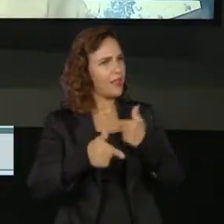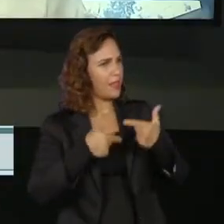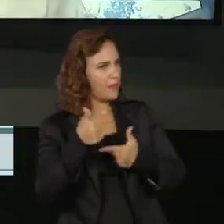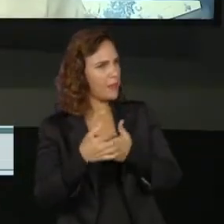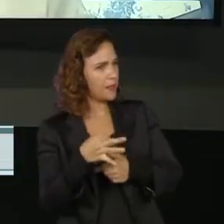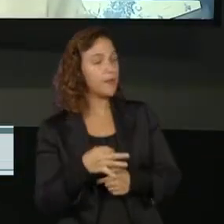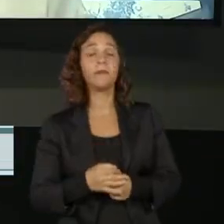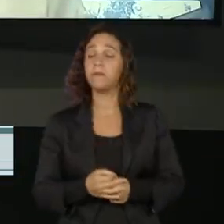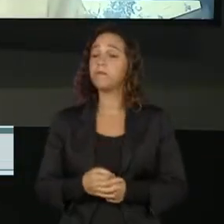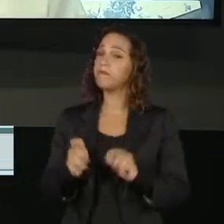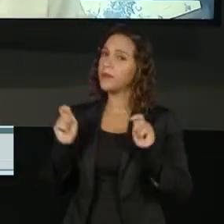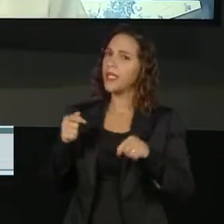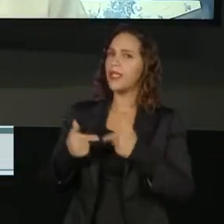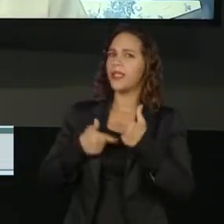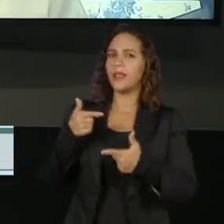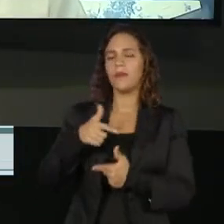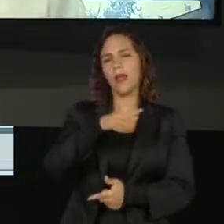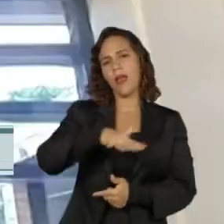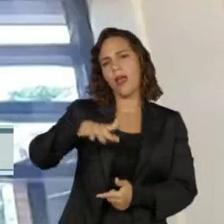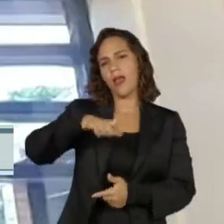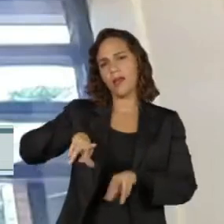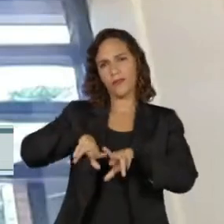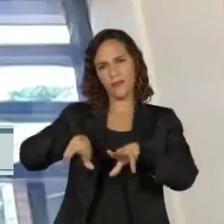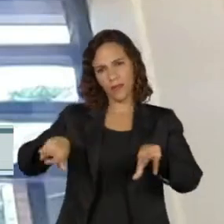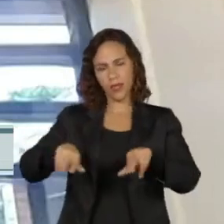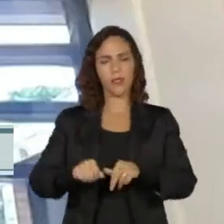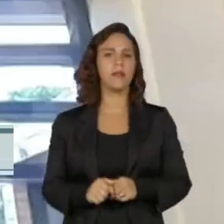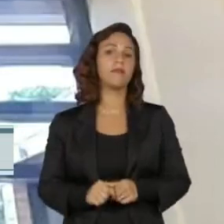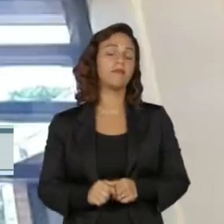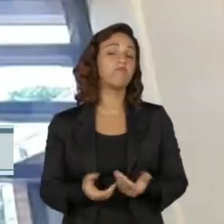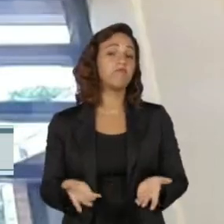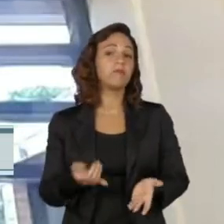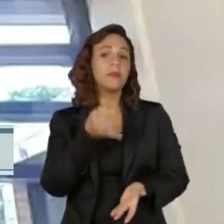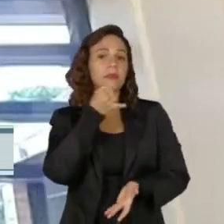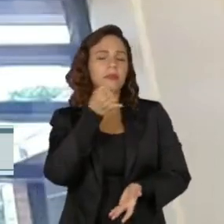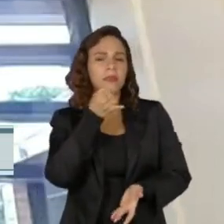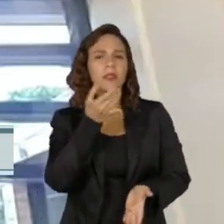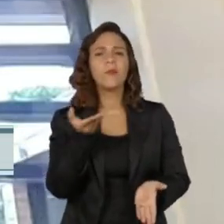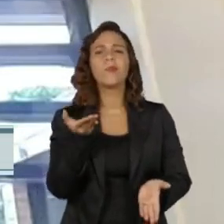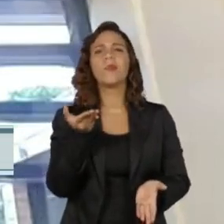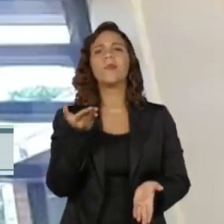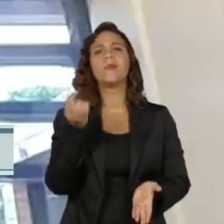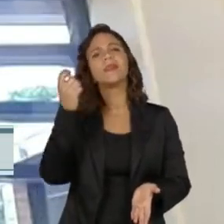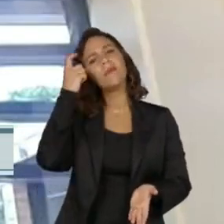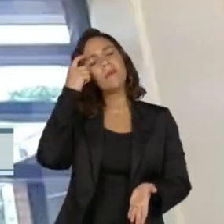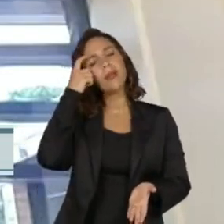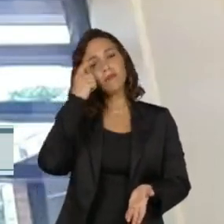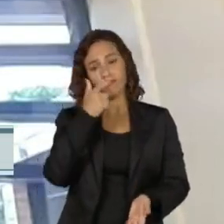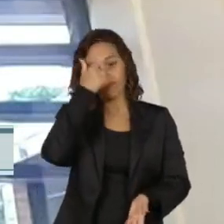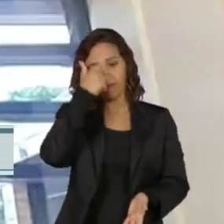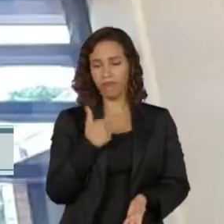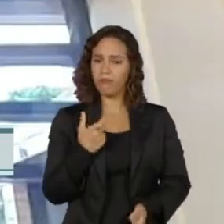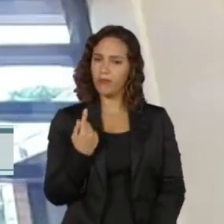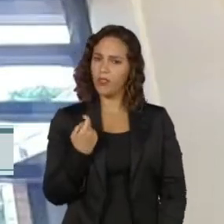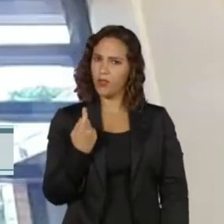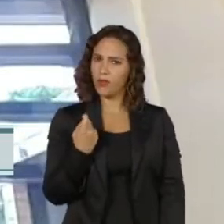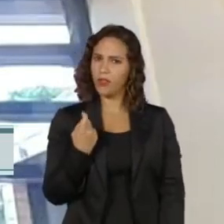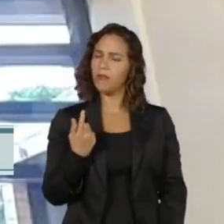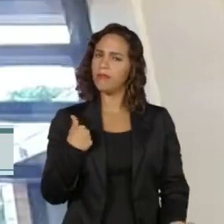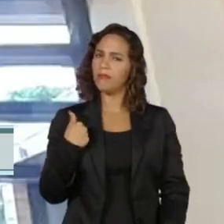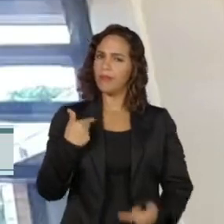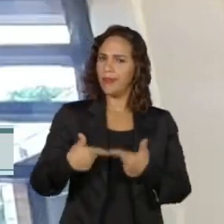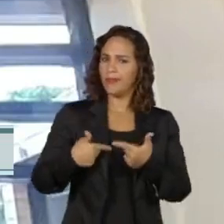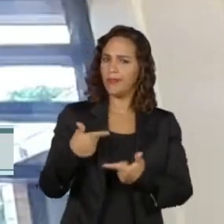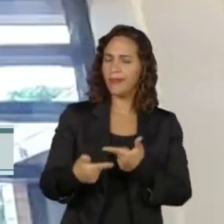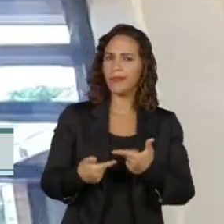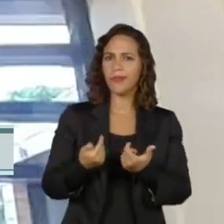A atuação ela pode ocorrer em ambientes diversos, até considerando que nós, indivíduos, temos as nossas